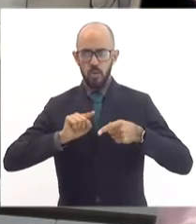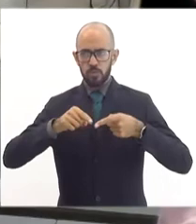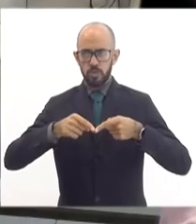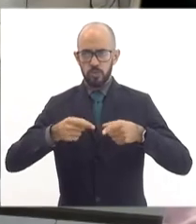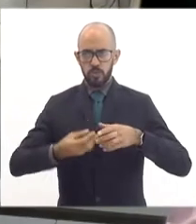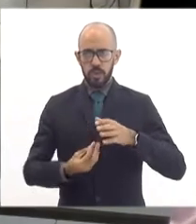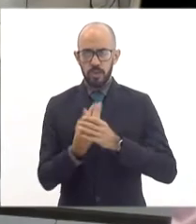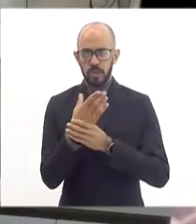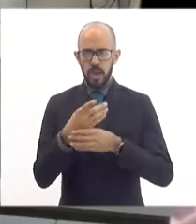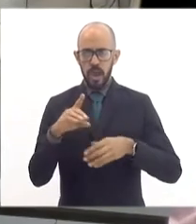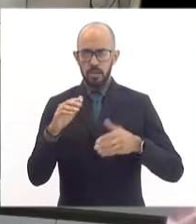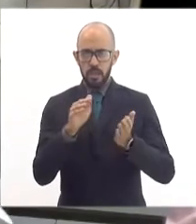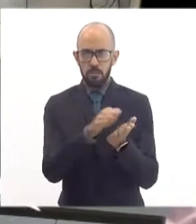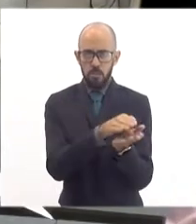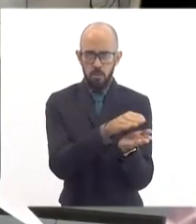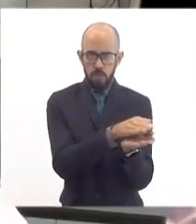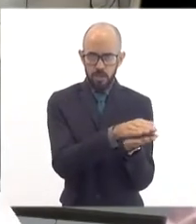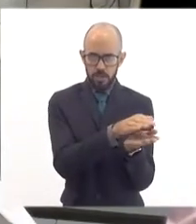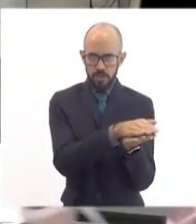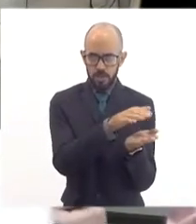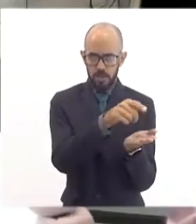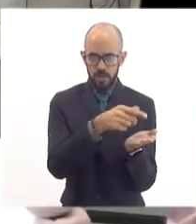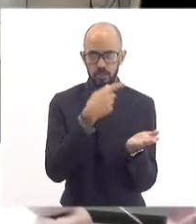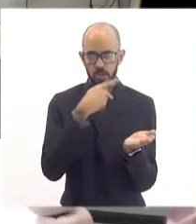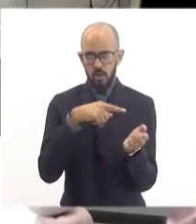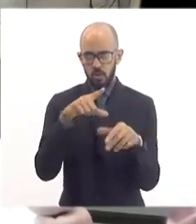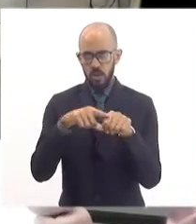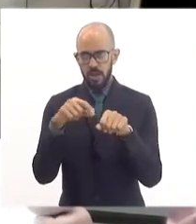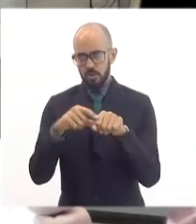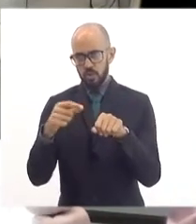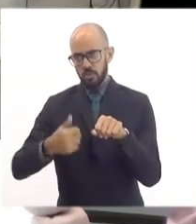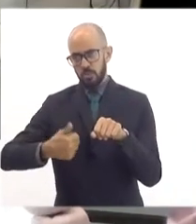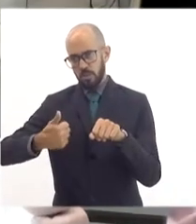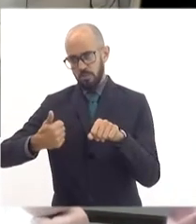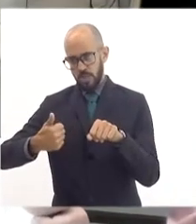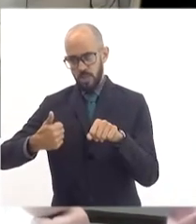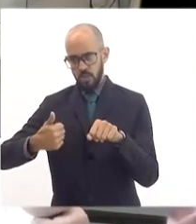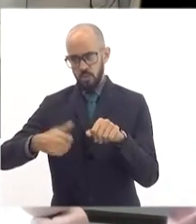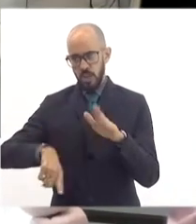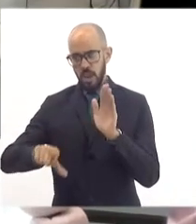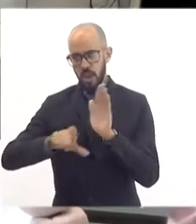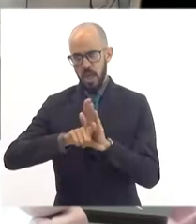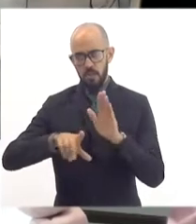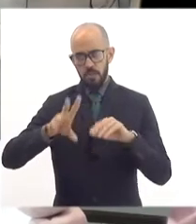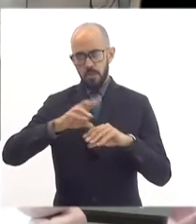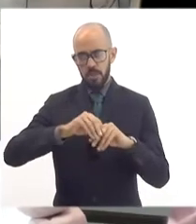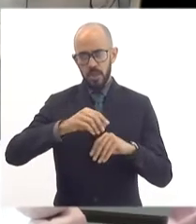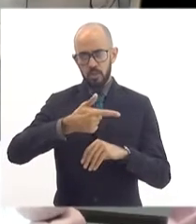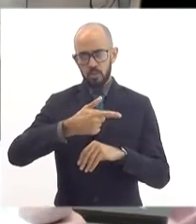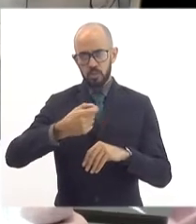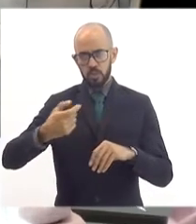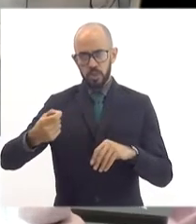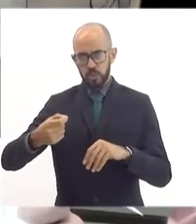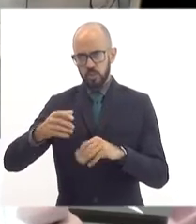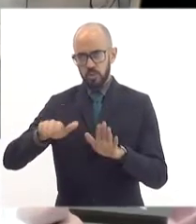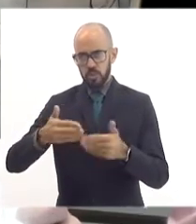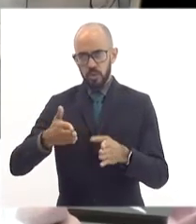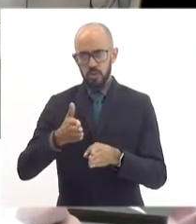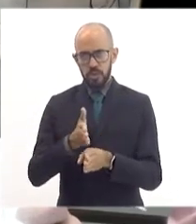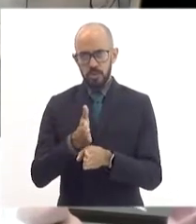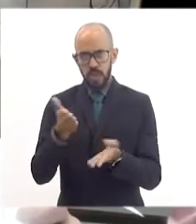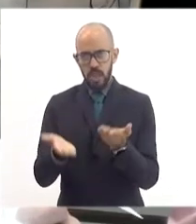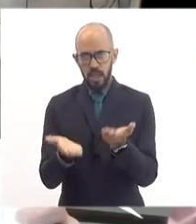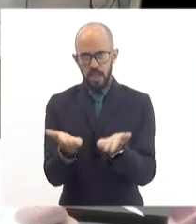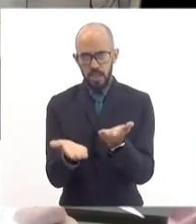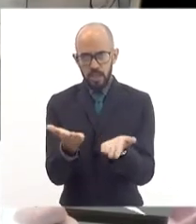essa poupança prevista lá no artigo 1º da Lei Complementar 200, então, esse equilíbrio fiscal poderia se dar